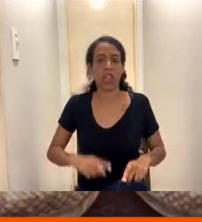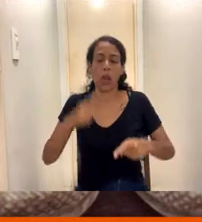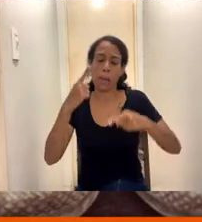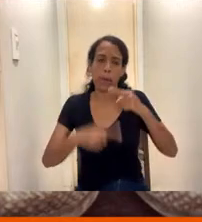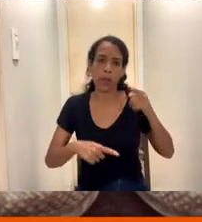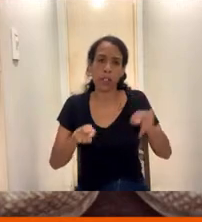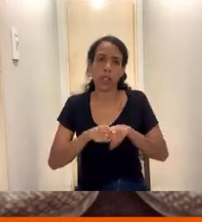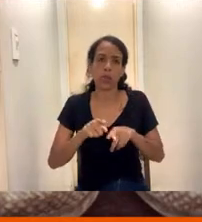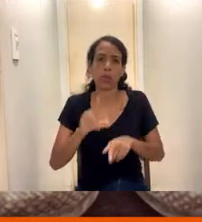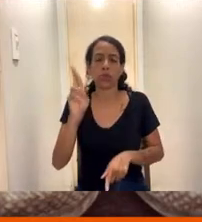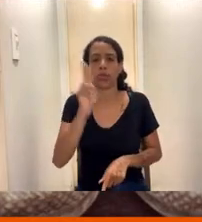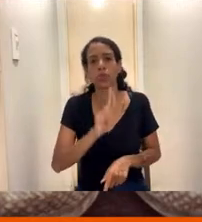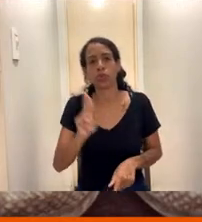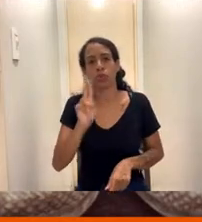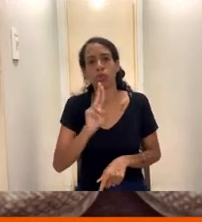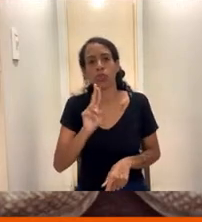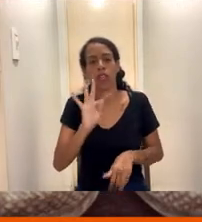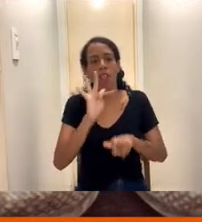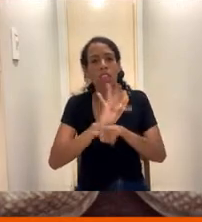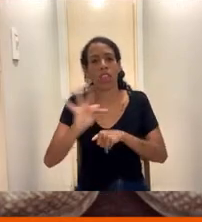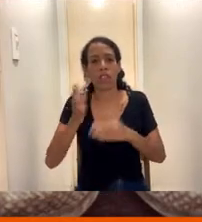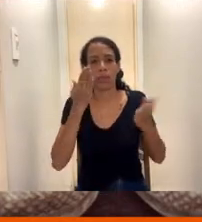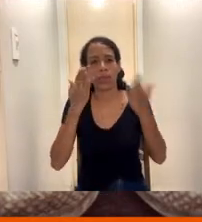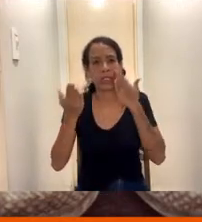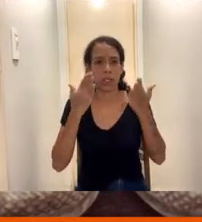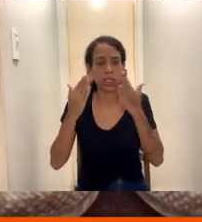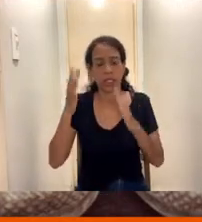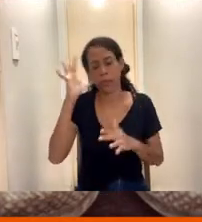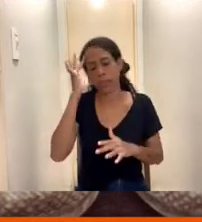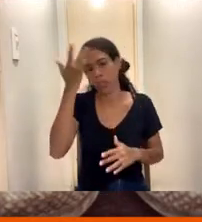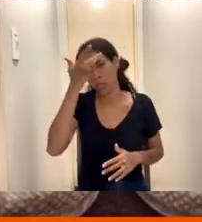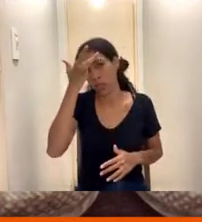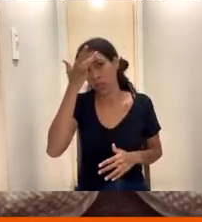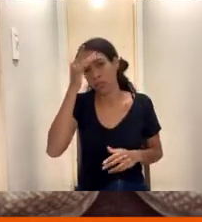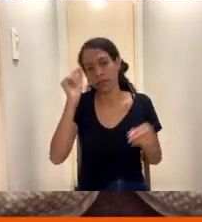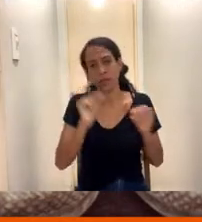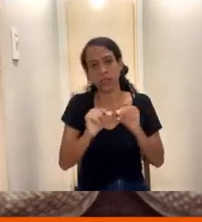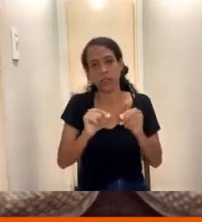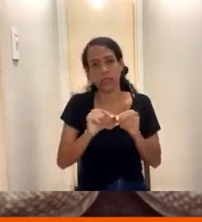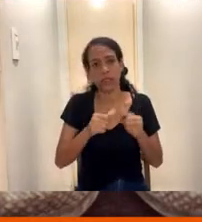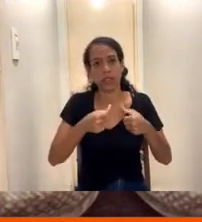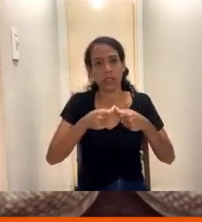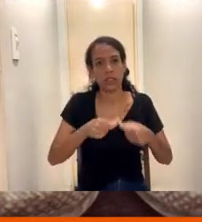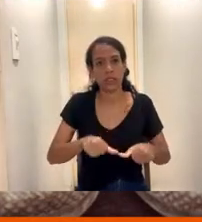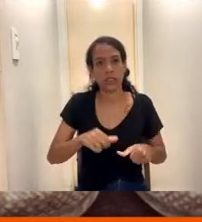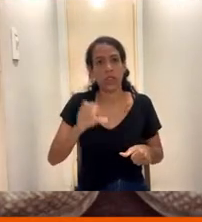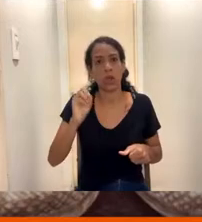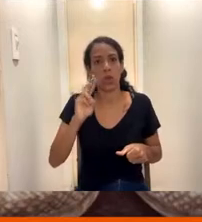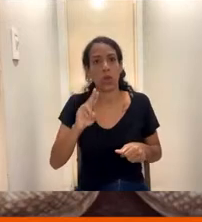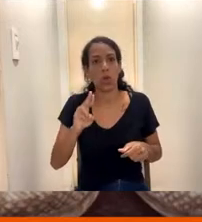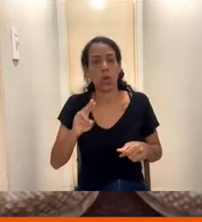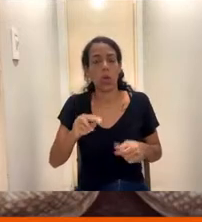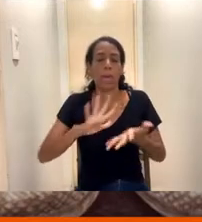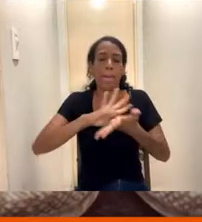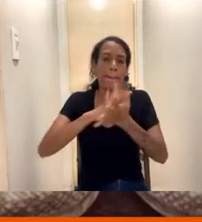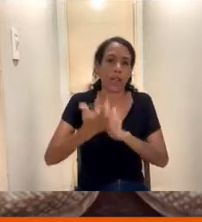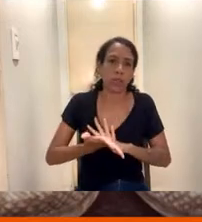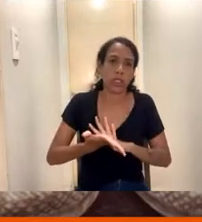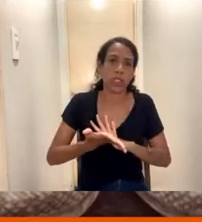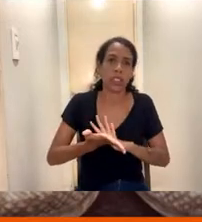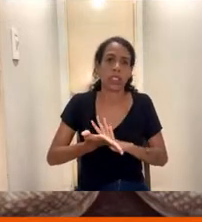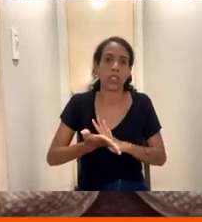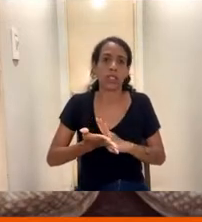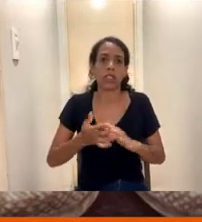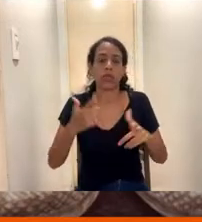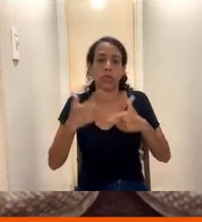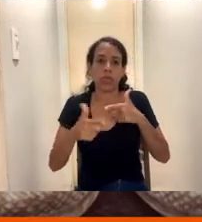utilizar instrumentos ou técnicas psicológicas para criar, manter ou reforçar preconceitos,